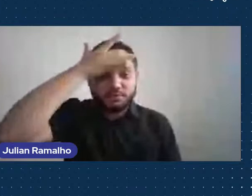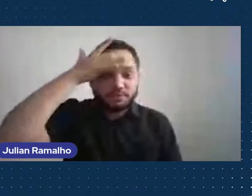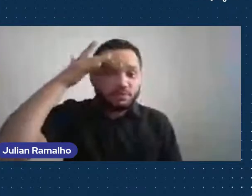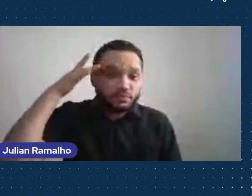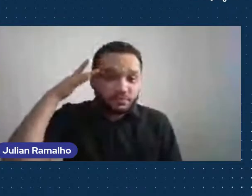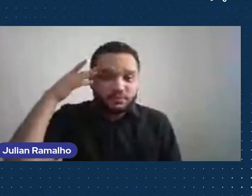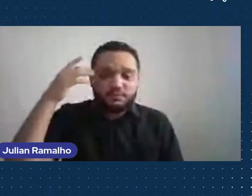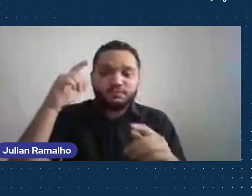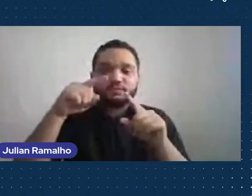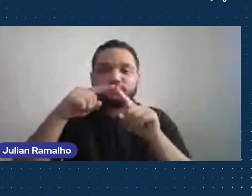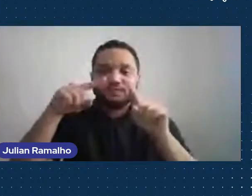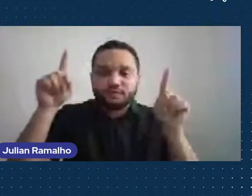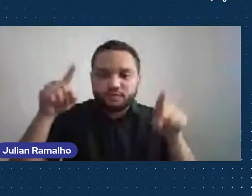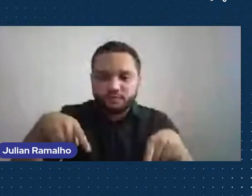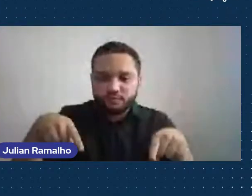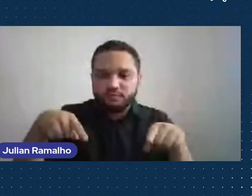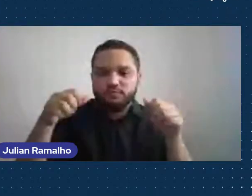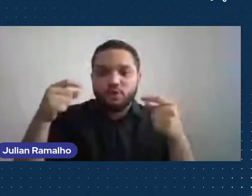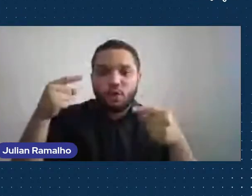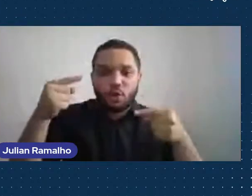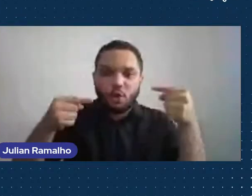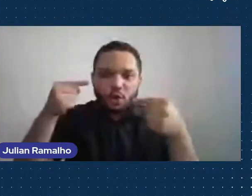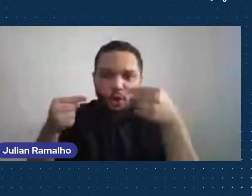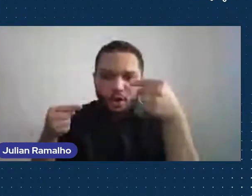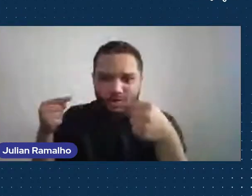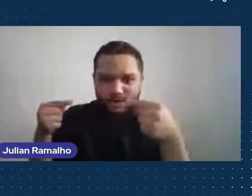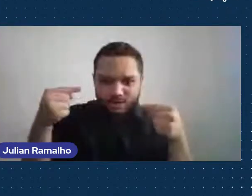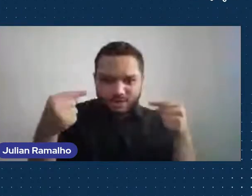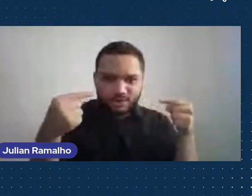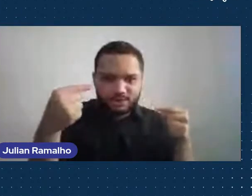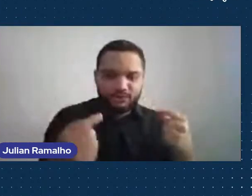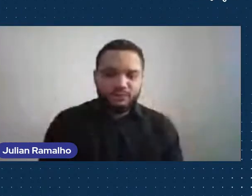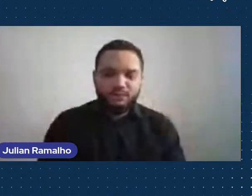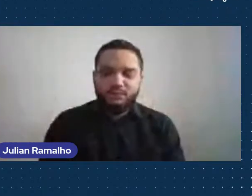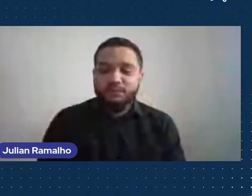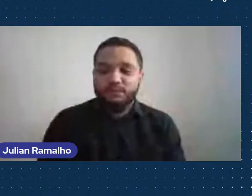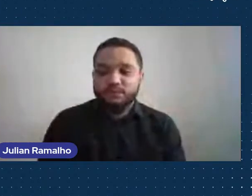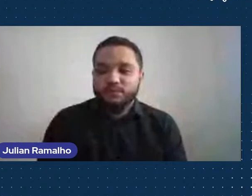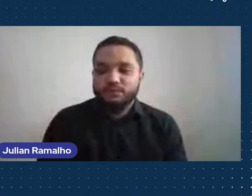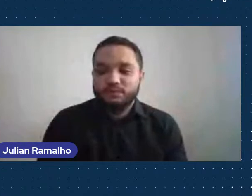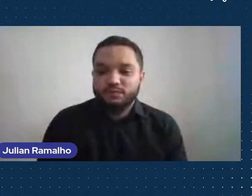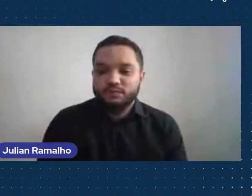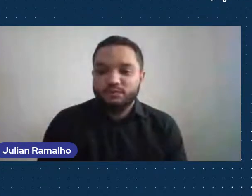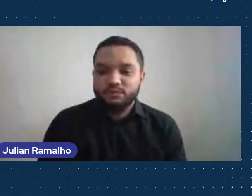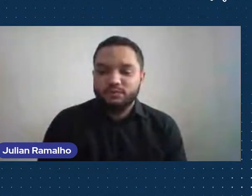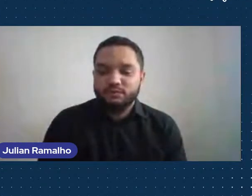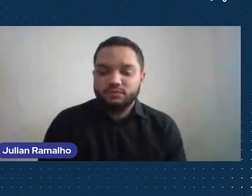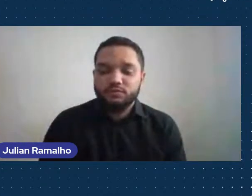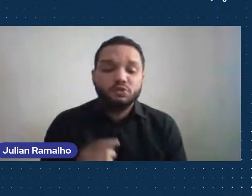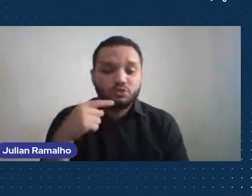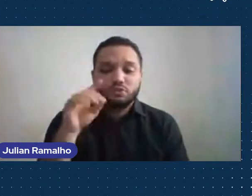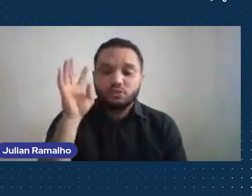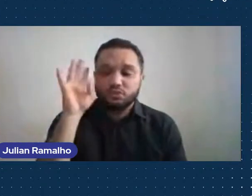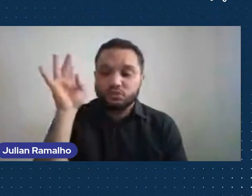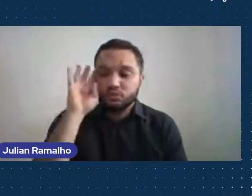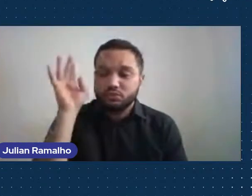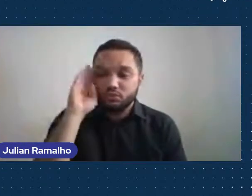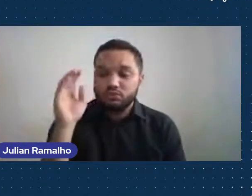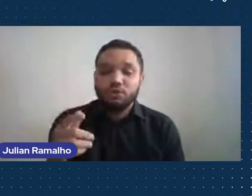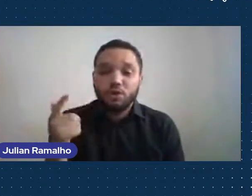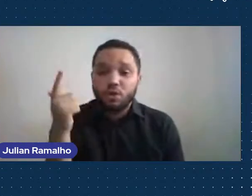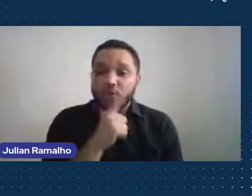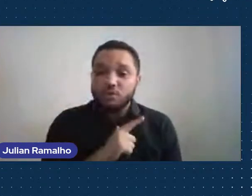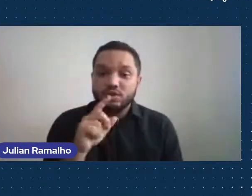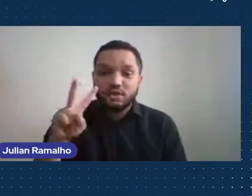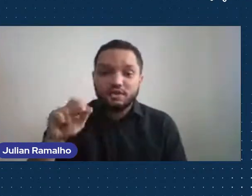projetos ali concorrendo com o seu, e o que a gente imagina é que, para ganhar essa vaga,